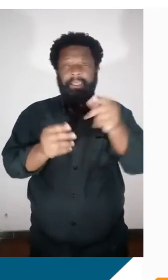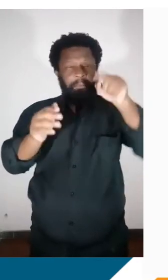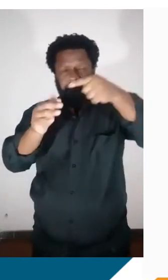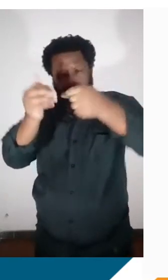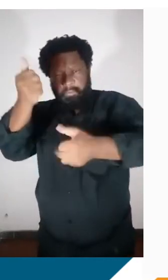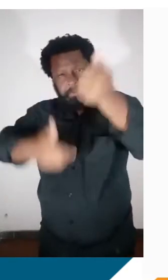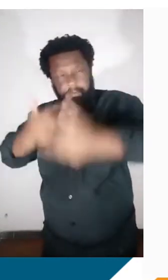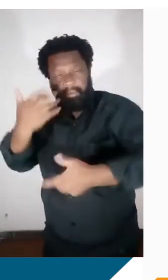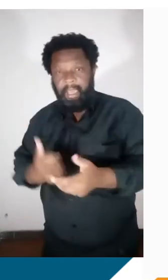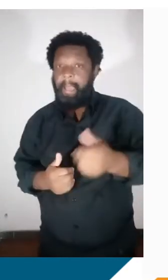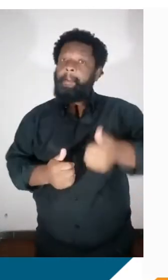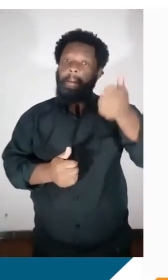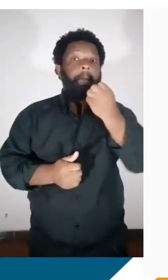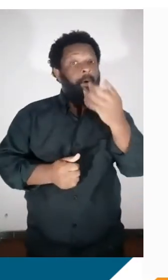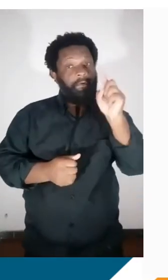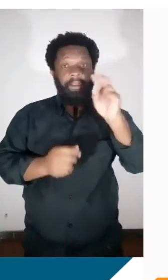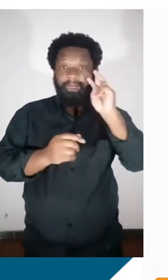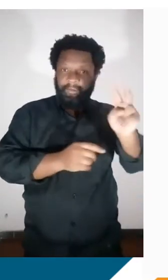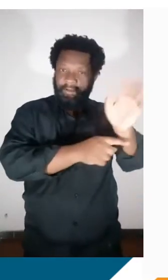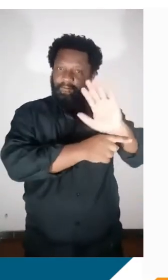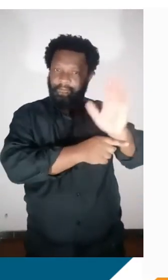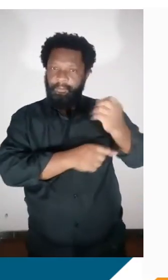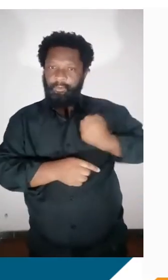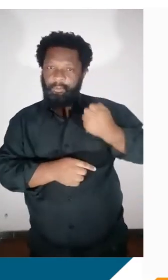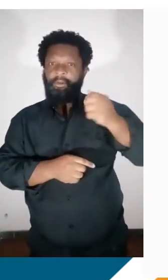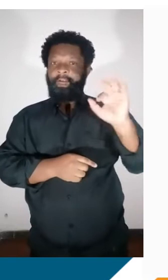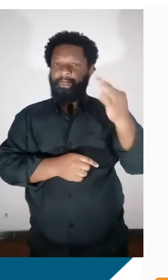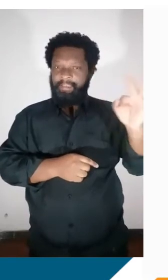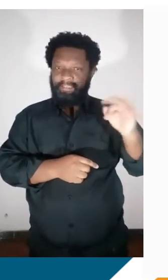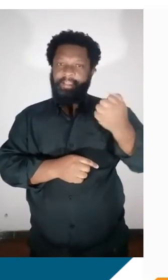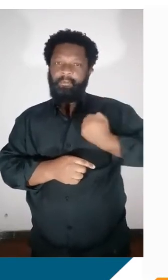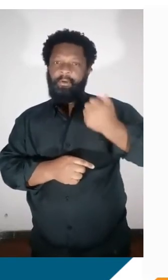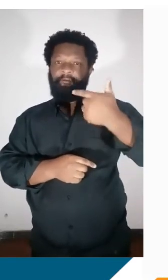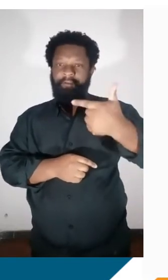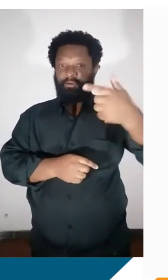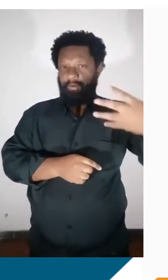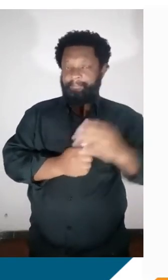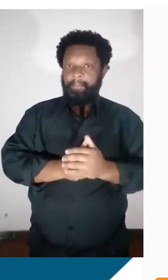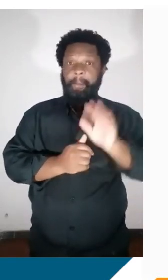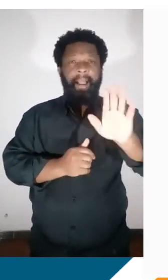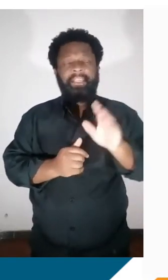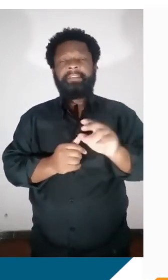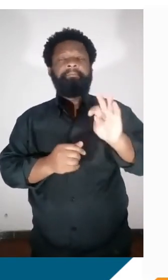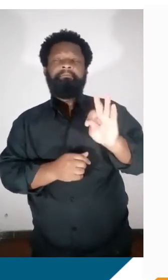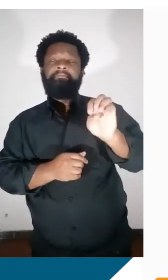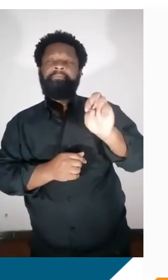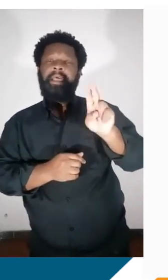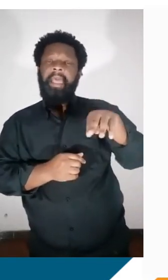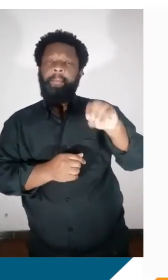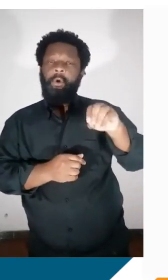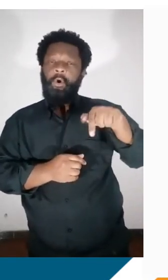exata, então eu gostaria bastante que vocês dessem uma olhada antes da gente começar. Mas afinal, o que é termoquímica?